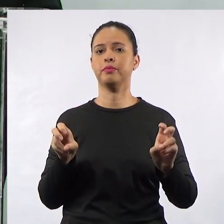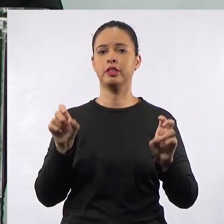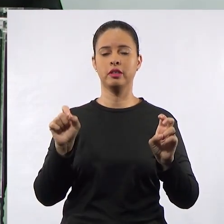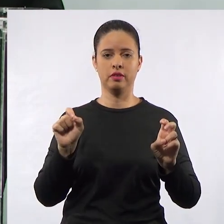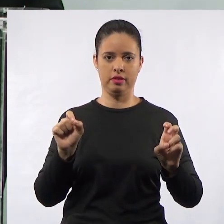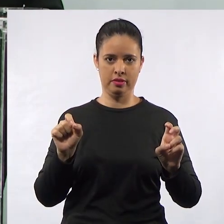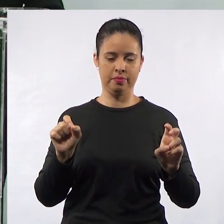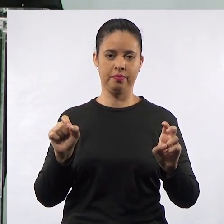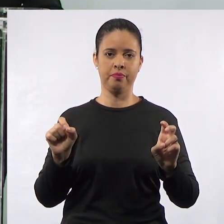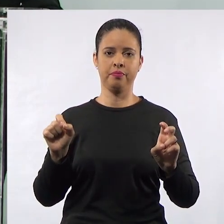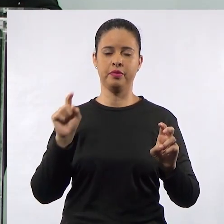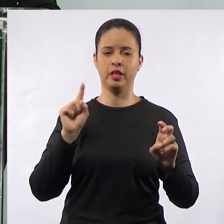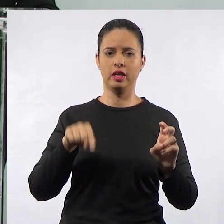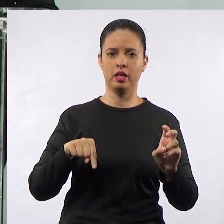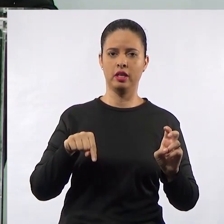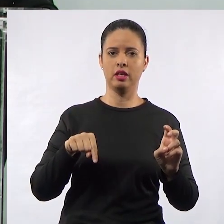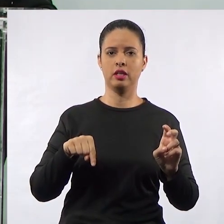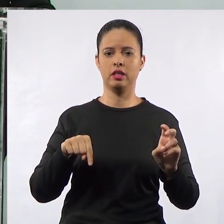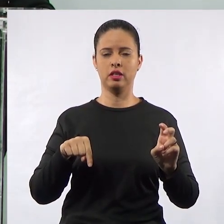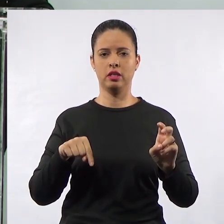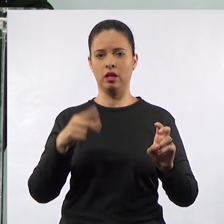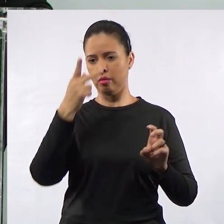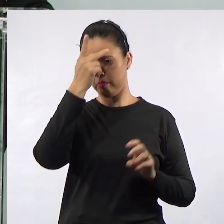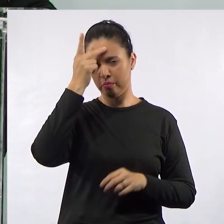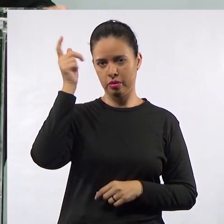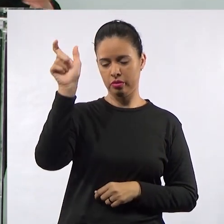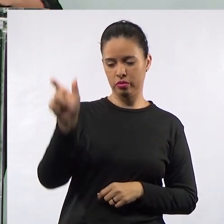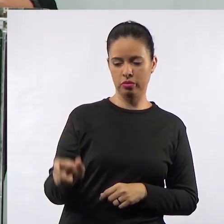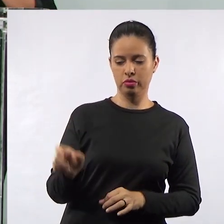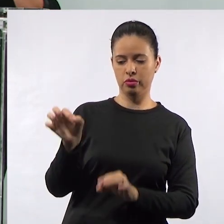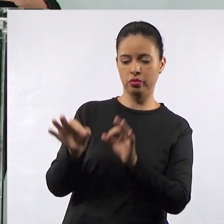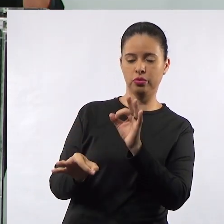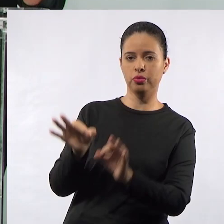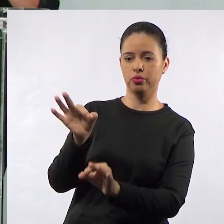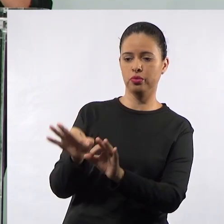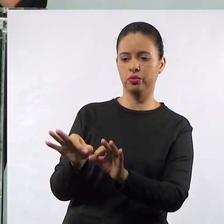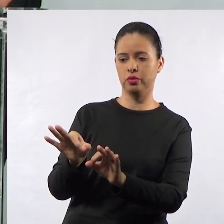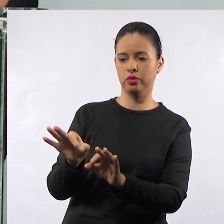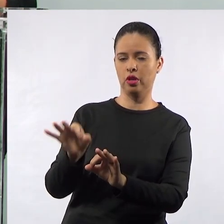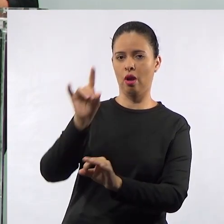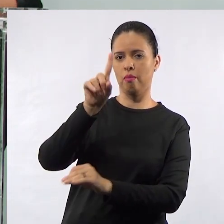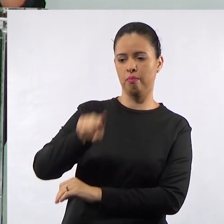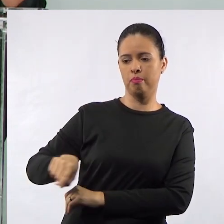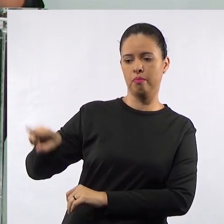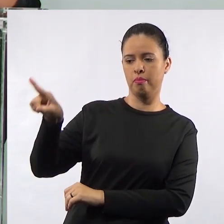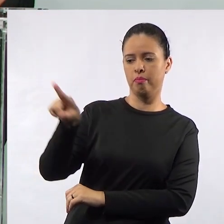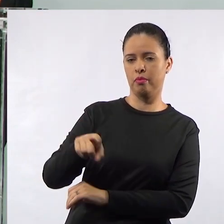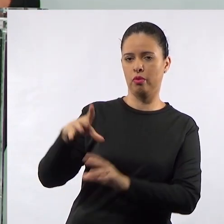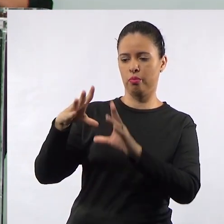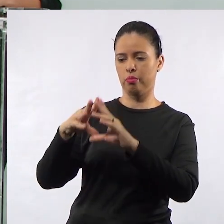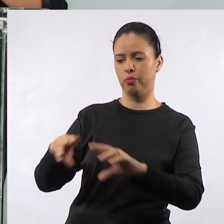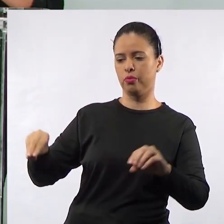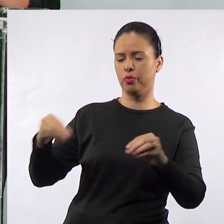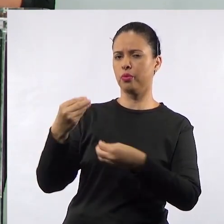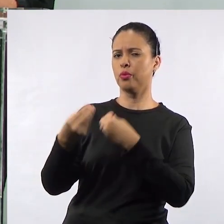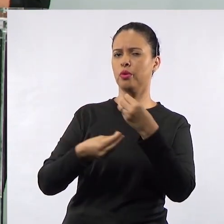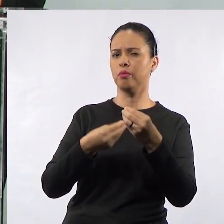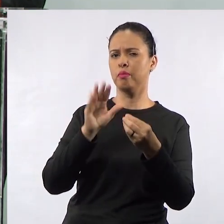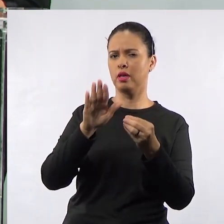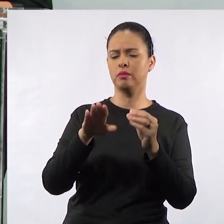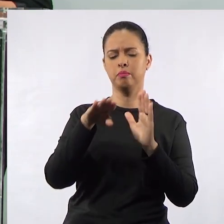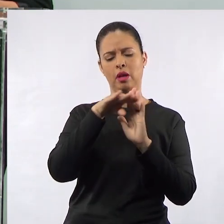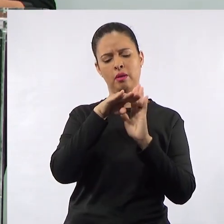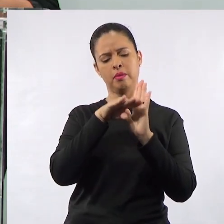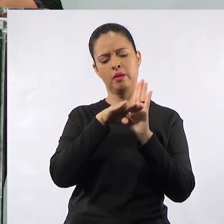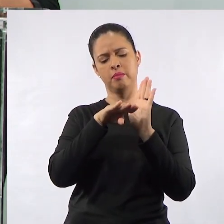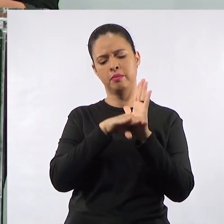de extinção da pessoa jurídica nós vamos ver quais são as etapas o passo a passo até